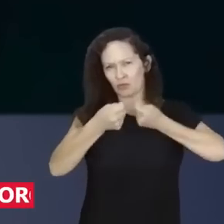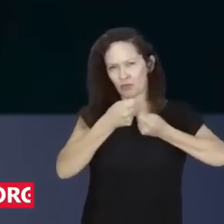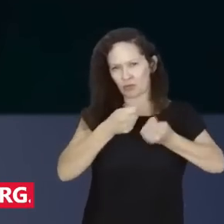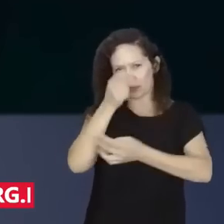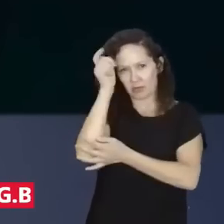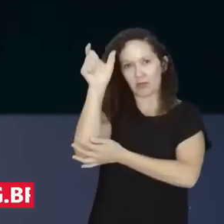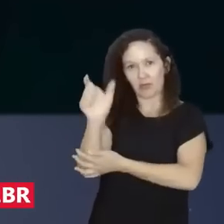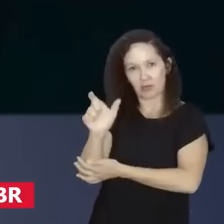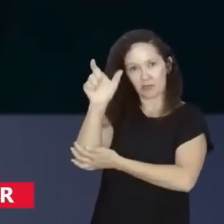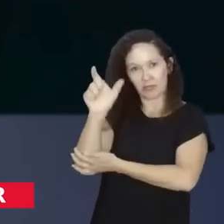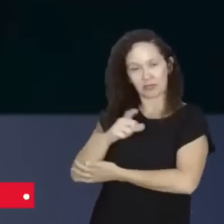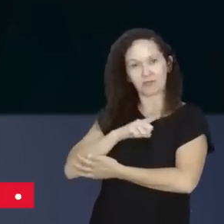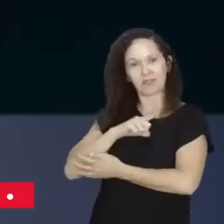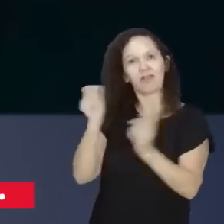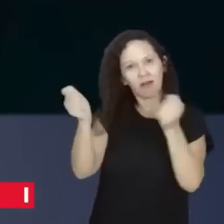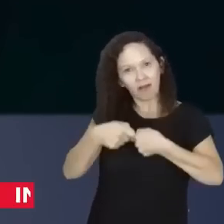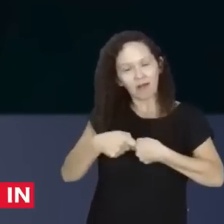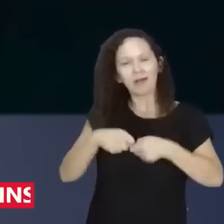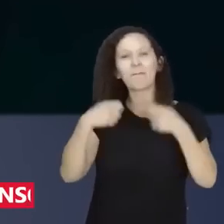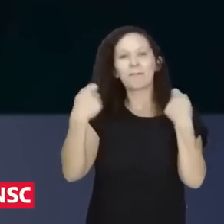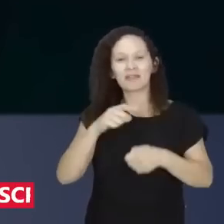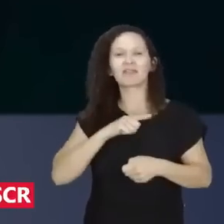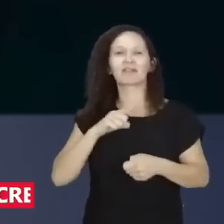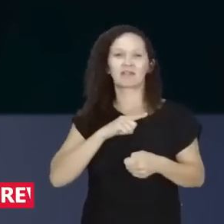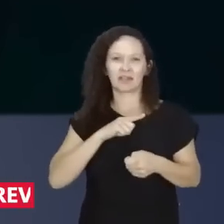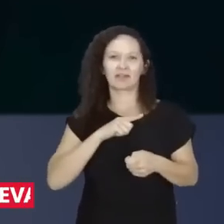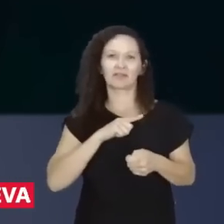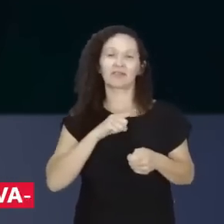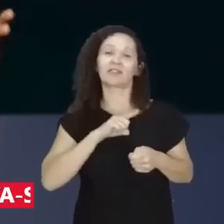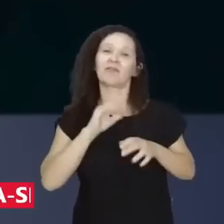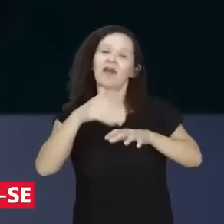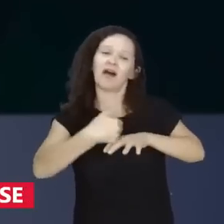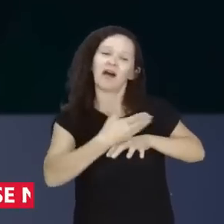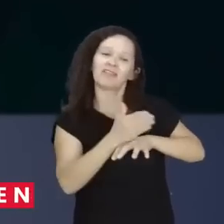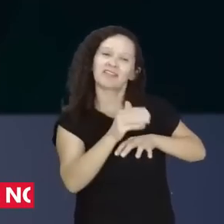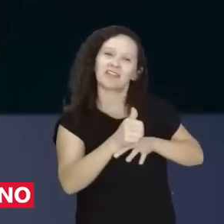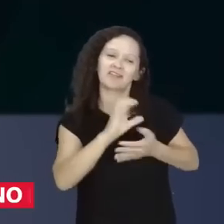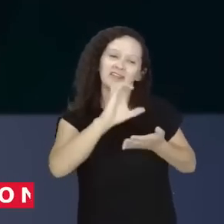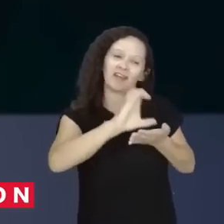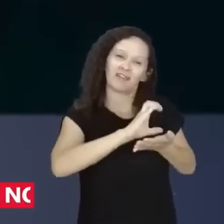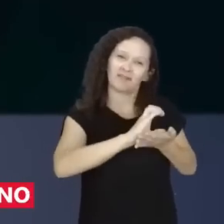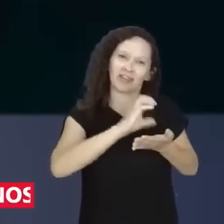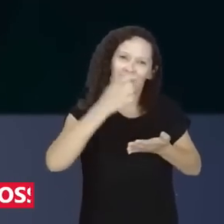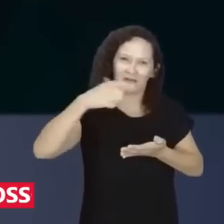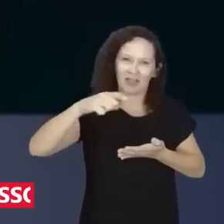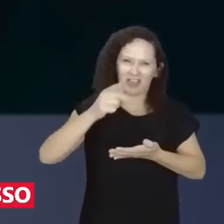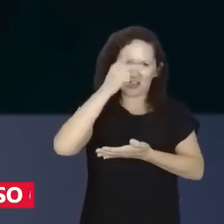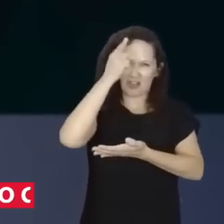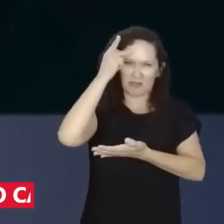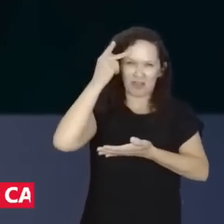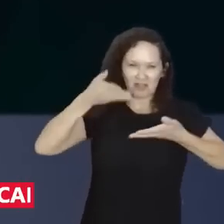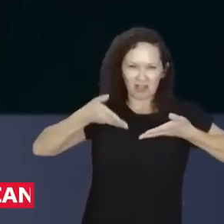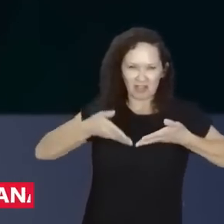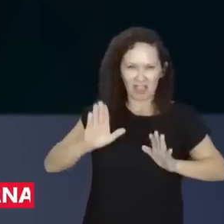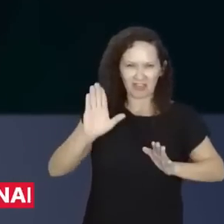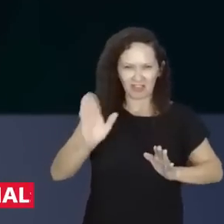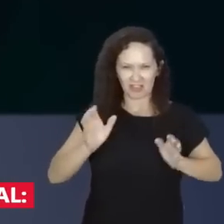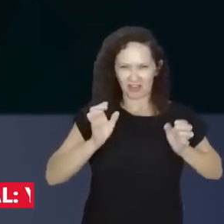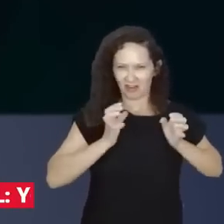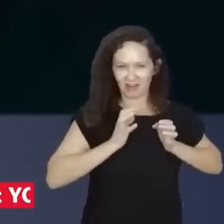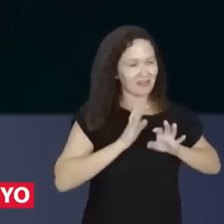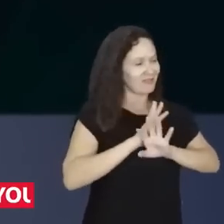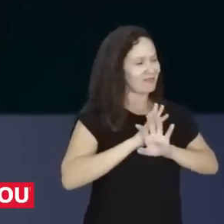ter capacidade e elas têm que ter acesso a crédito, porque nem todos nascem proprietários. E o crédito é um